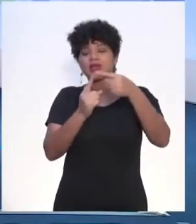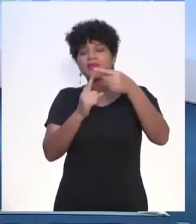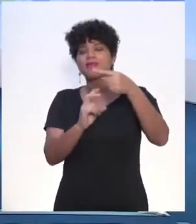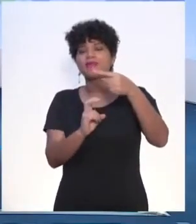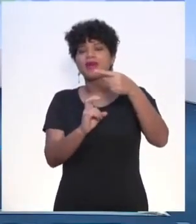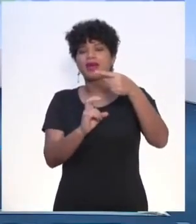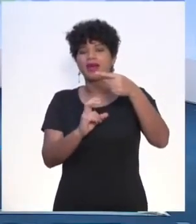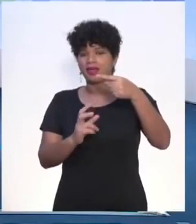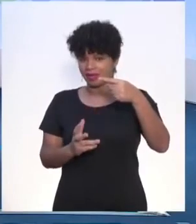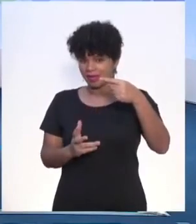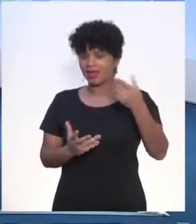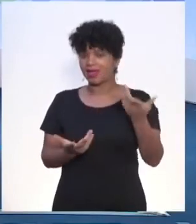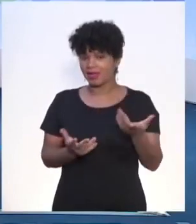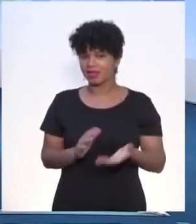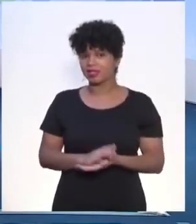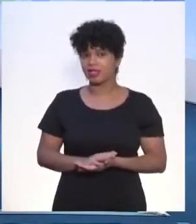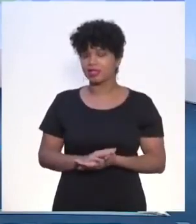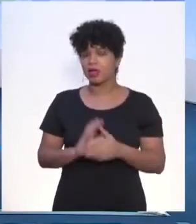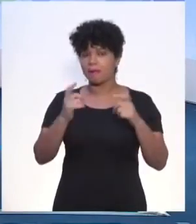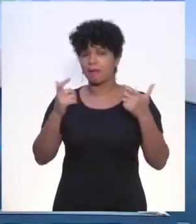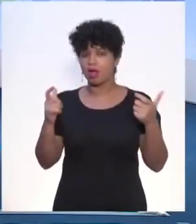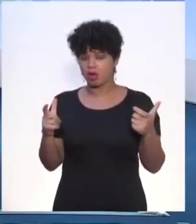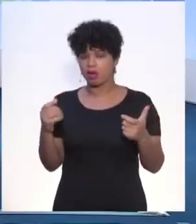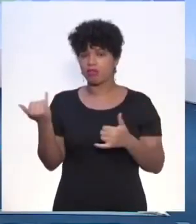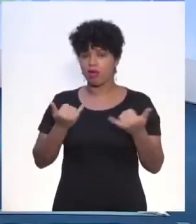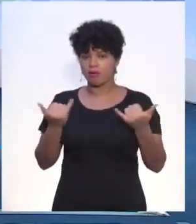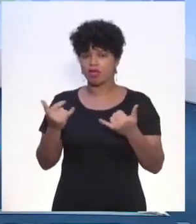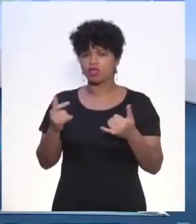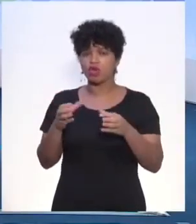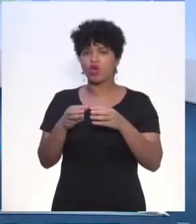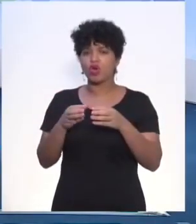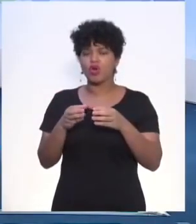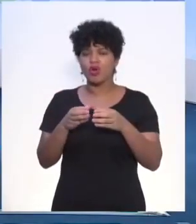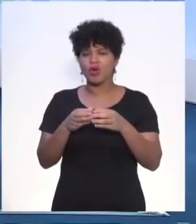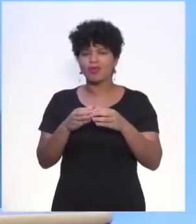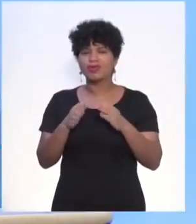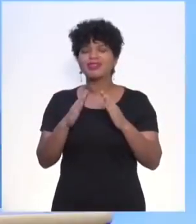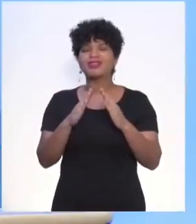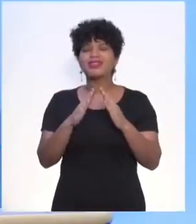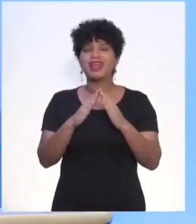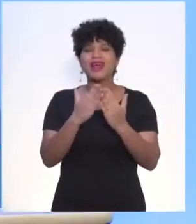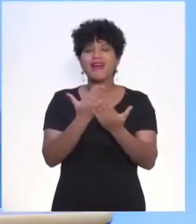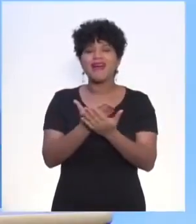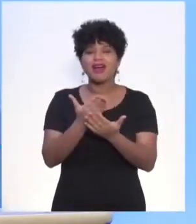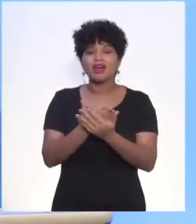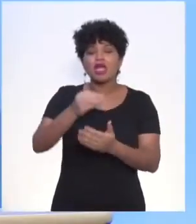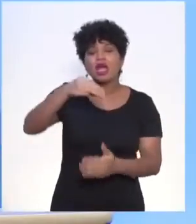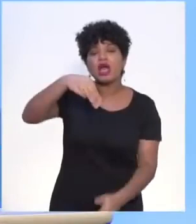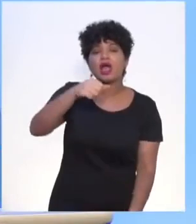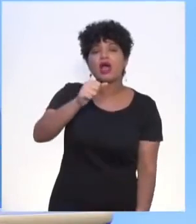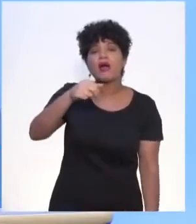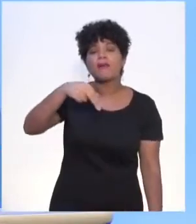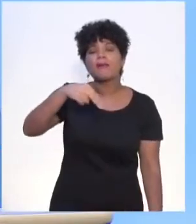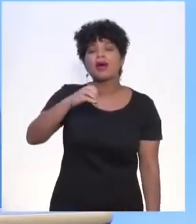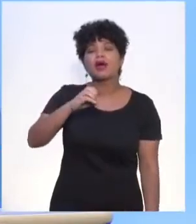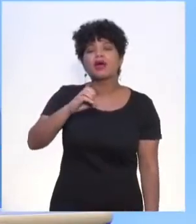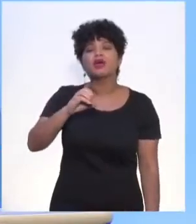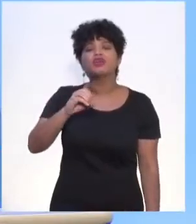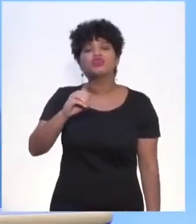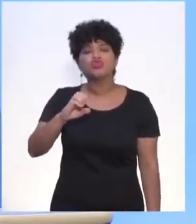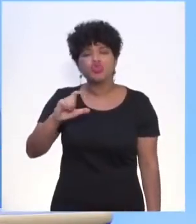né? Os alunos 6 para 15, os alunos da escola Manuel Silveira Bueno de Borborema,